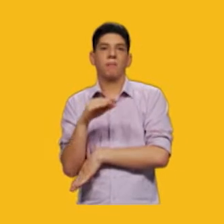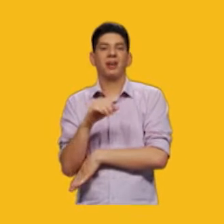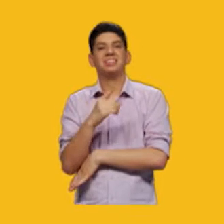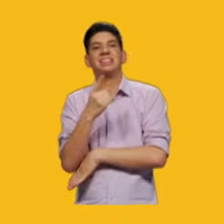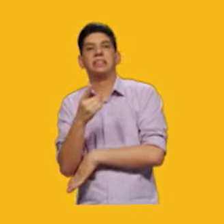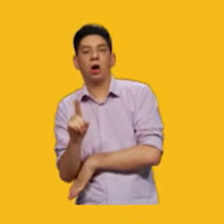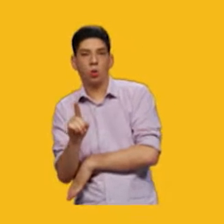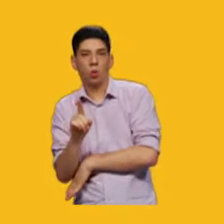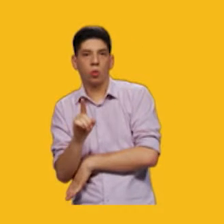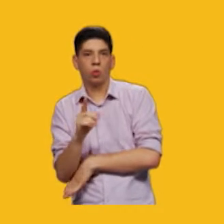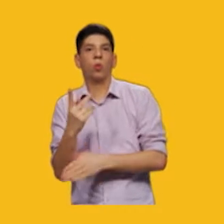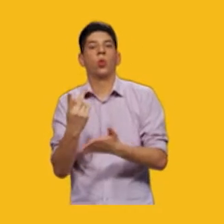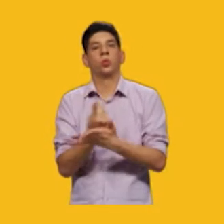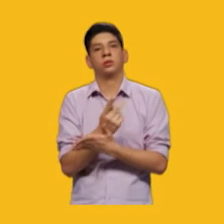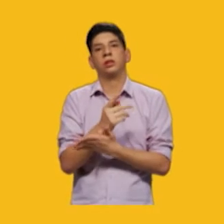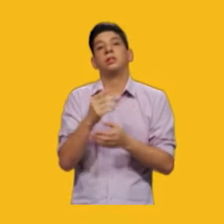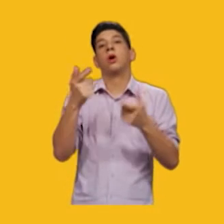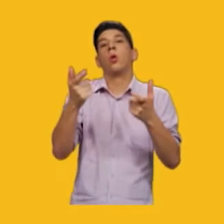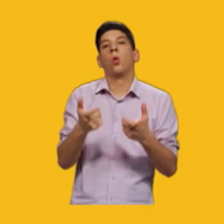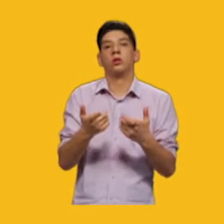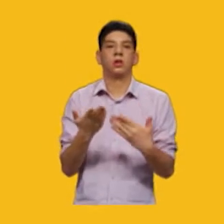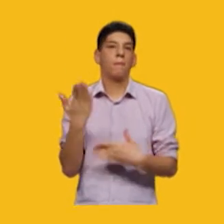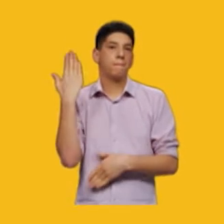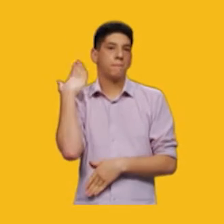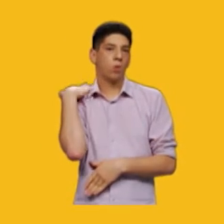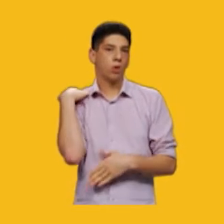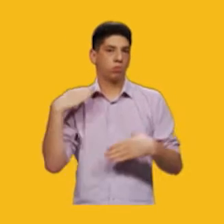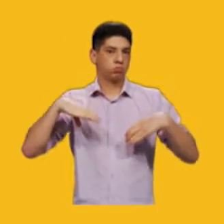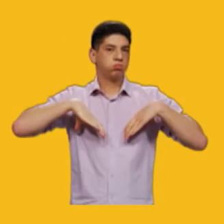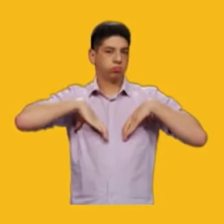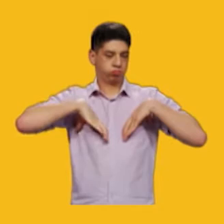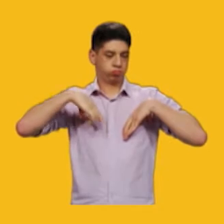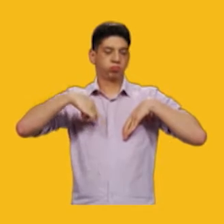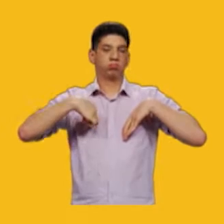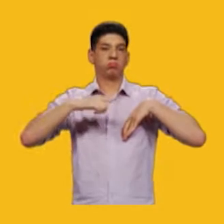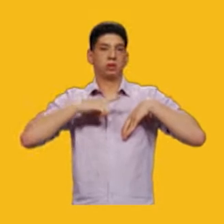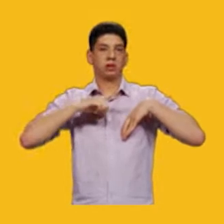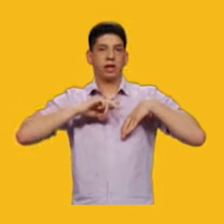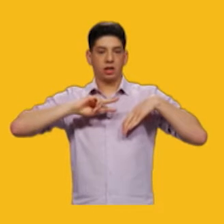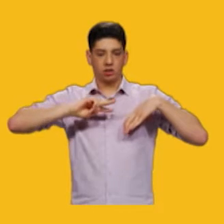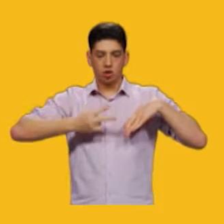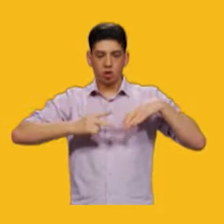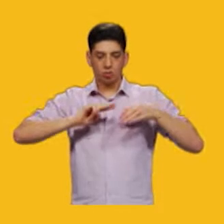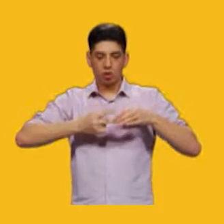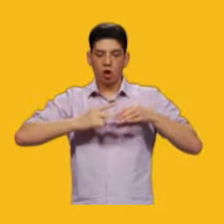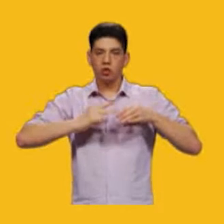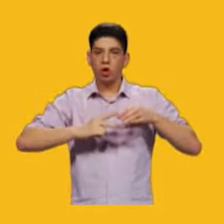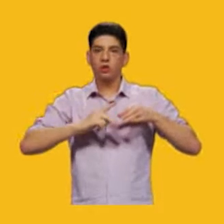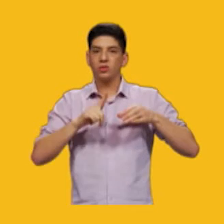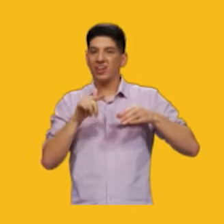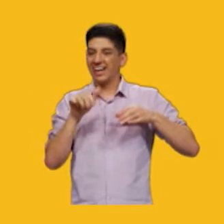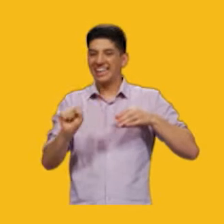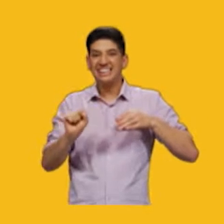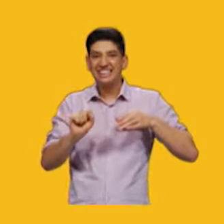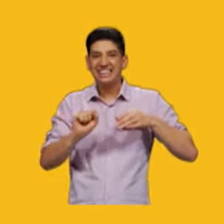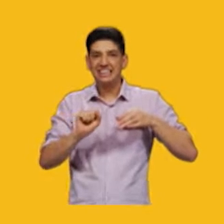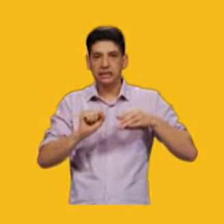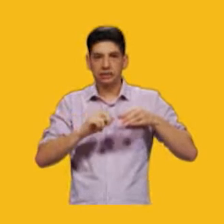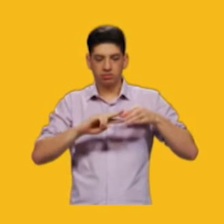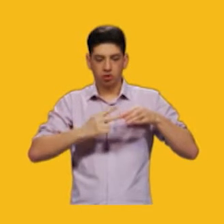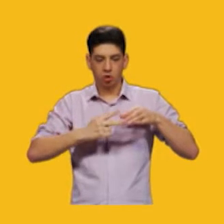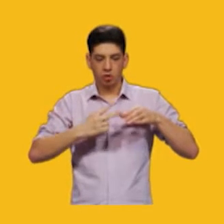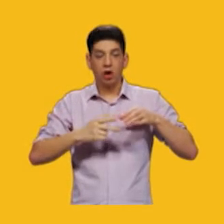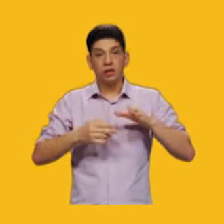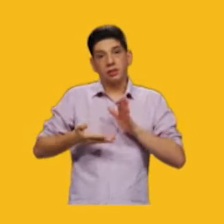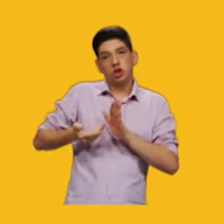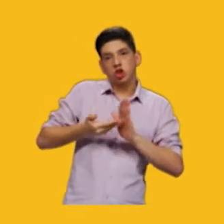no caso ali do pulmão, porque ele é que faz essa troca gasosa, ele que retém essas impurezas quando elas não são